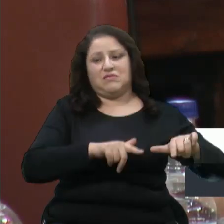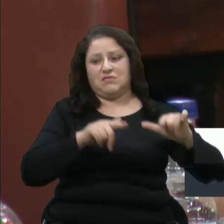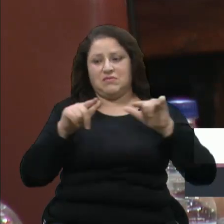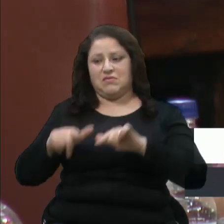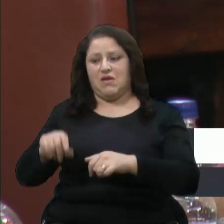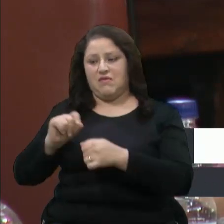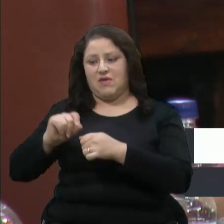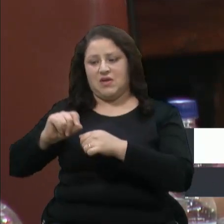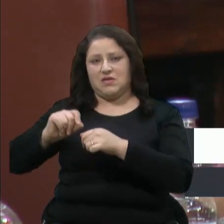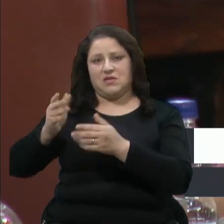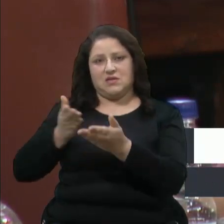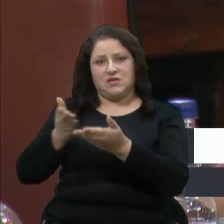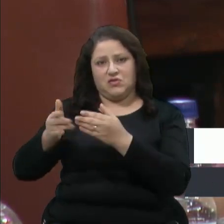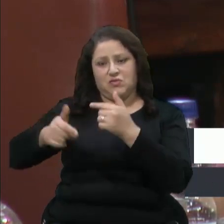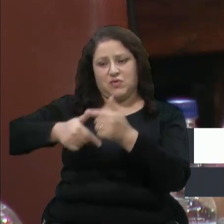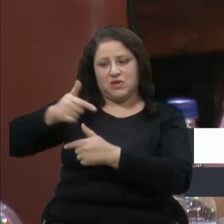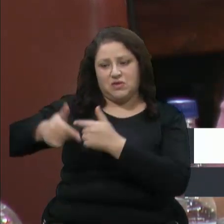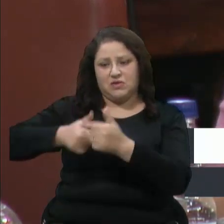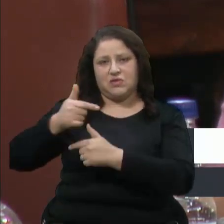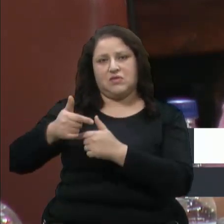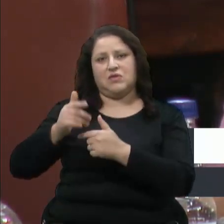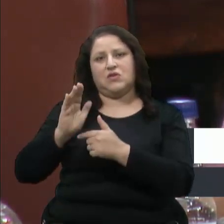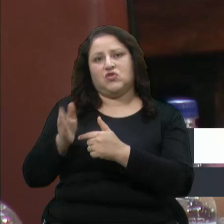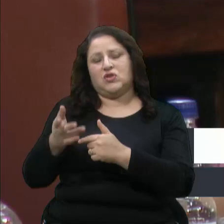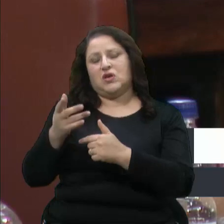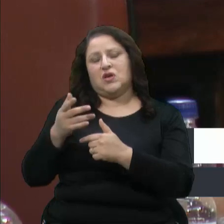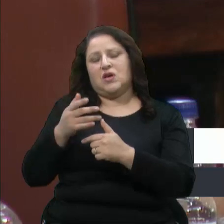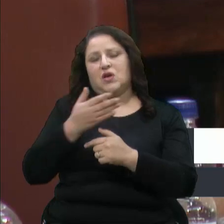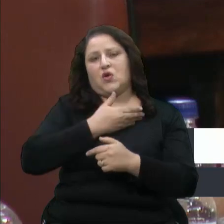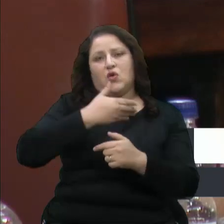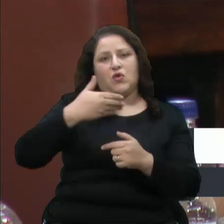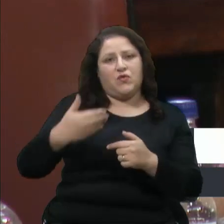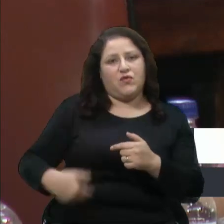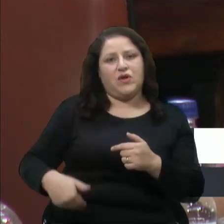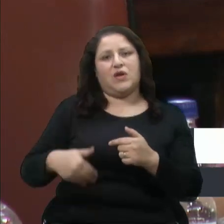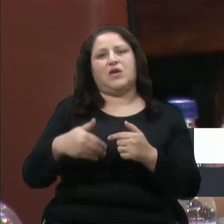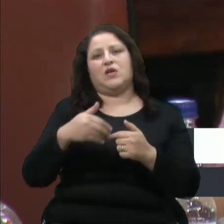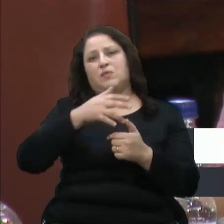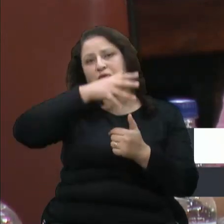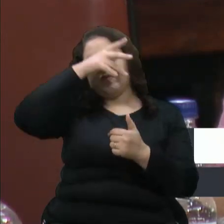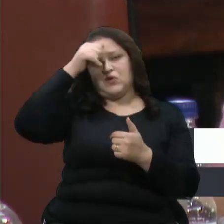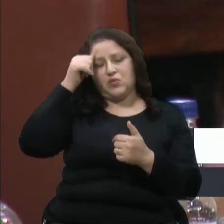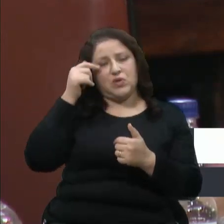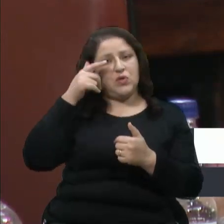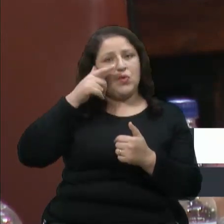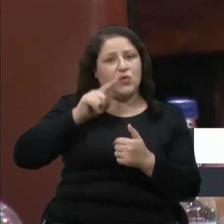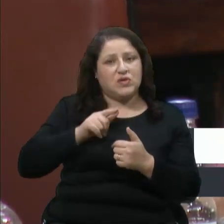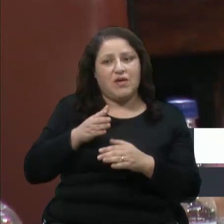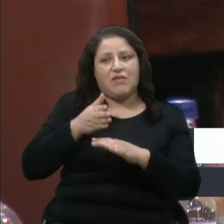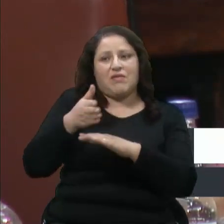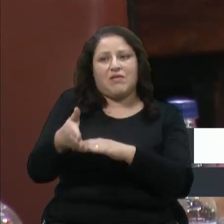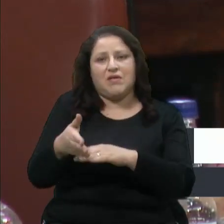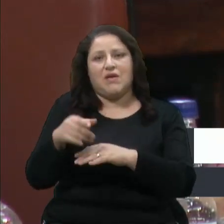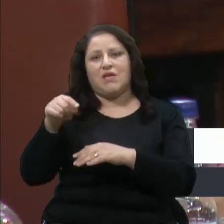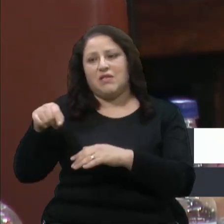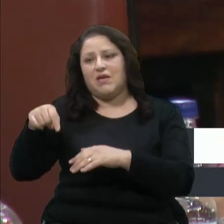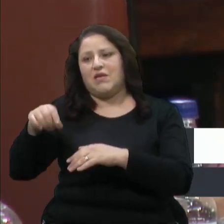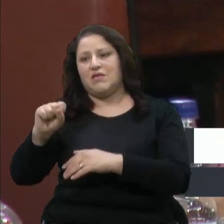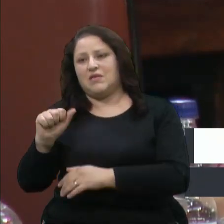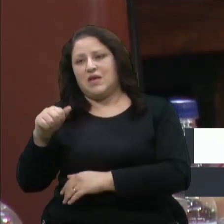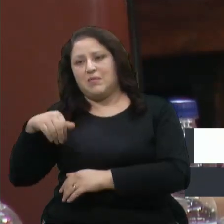serviço que é onde os braços do poder público em si, a prefeitura, não consegue alcançar o SAMAI, a